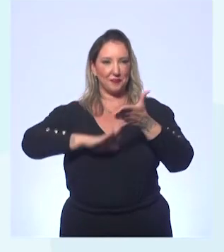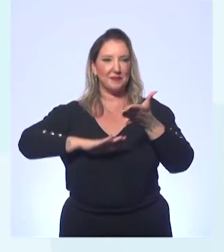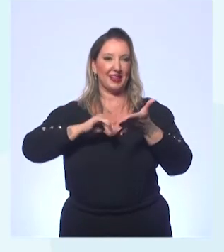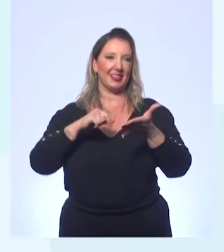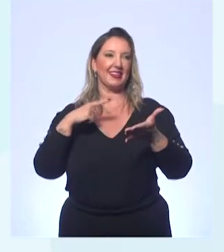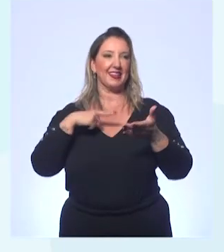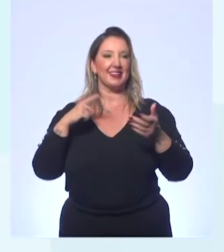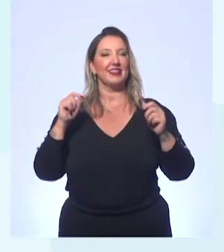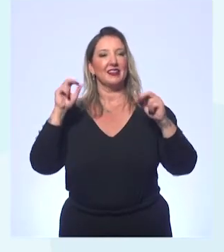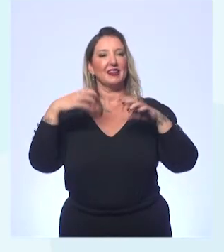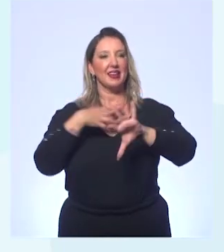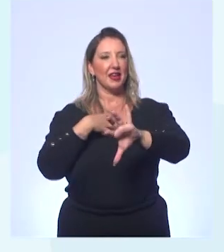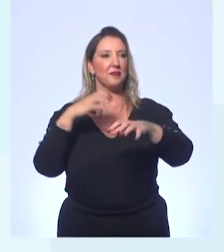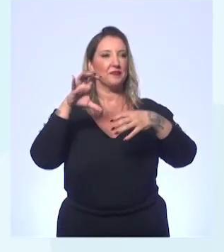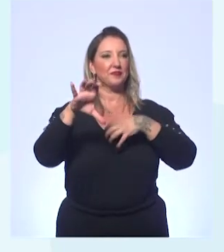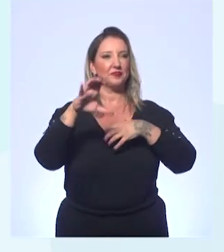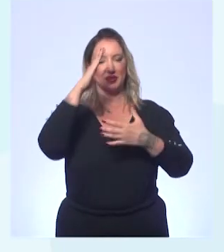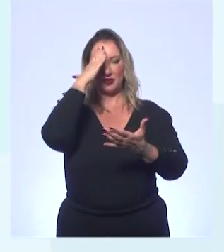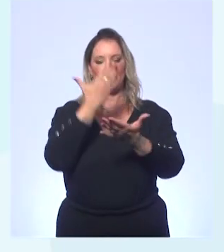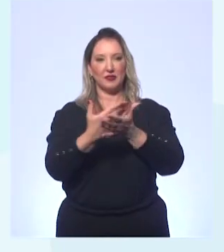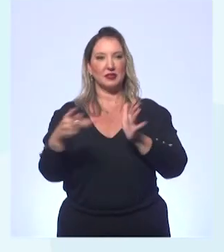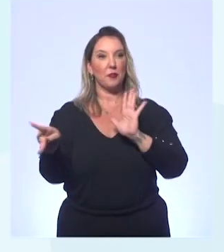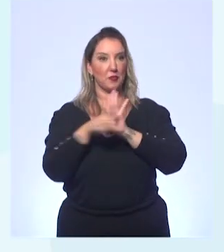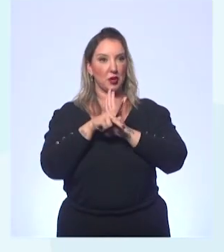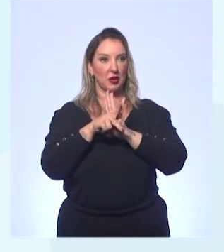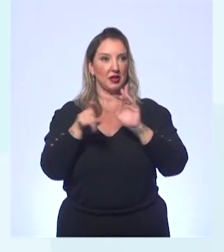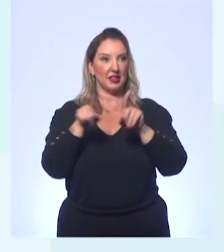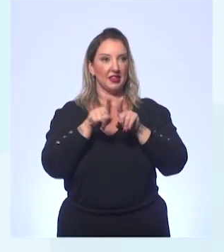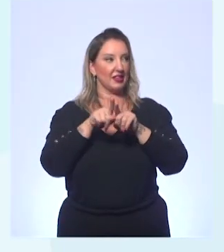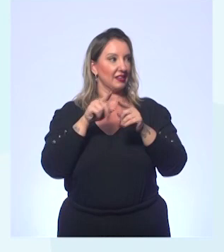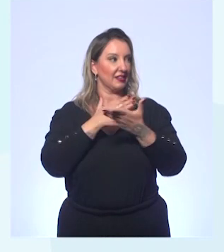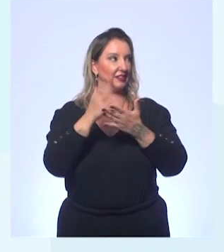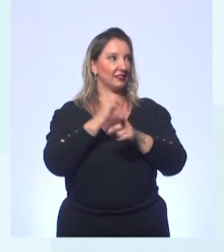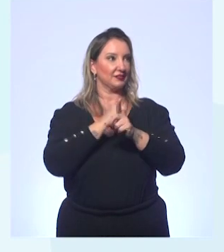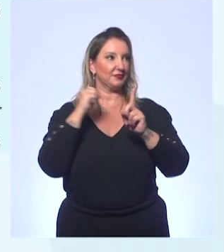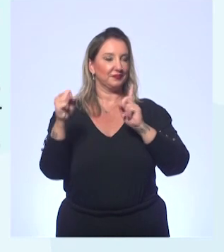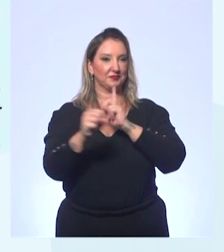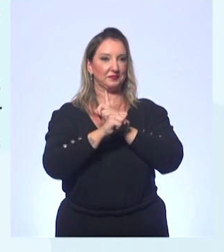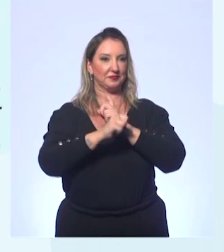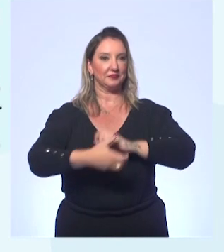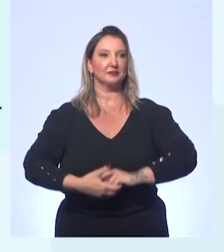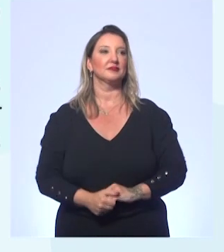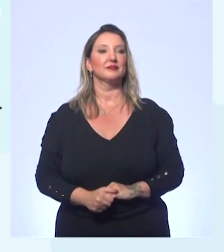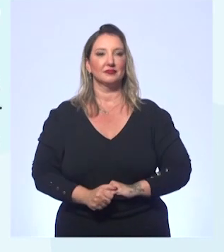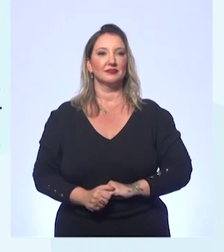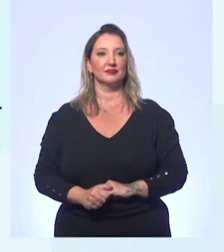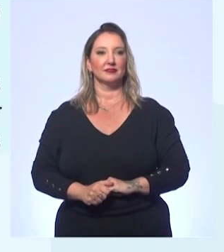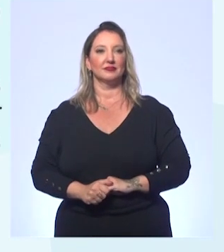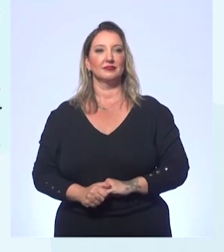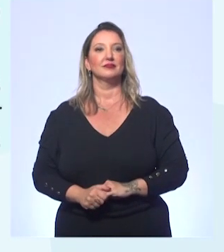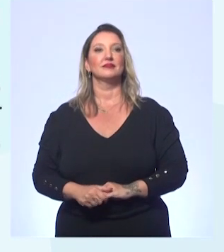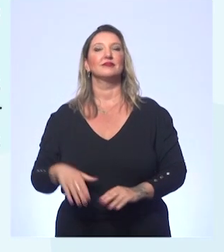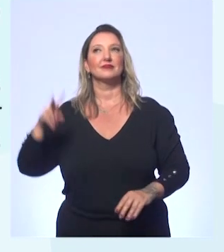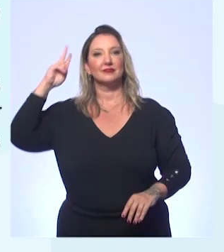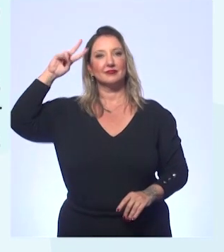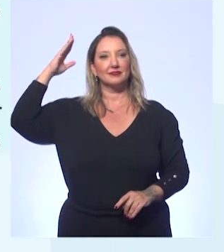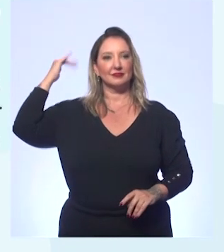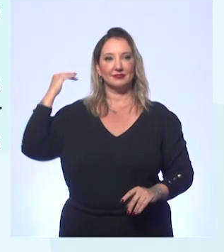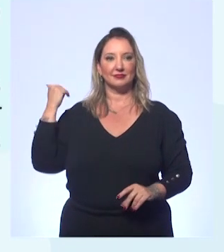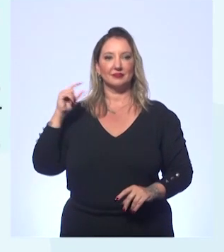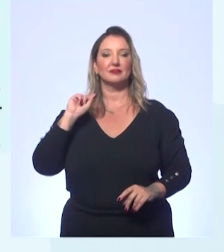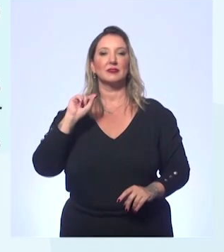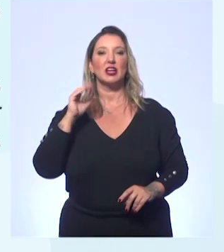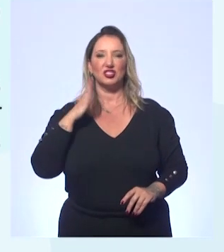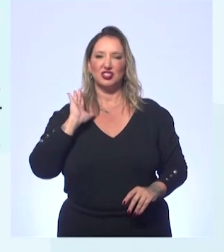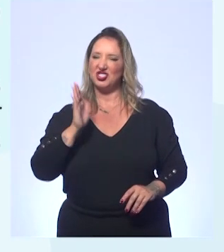competências, empatia, autoconfiança e iniciativa social. Vamos relembrar aí o que nós